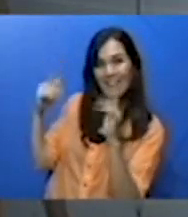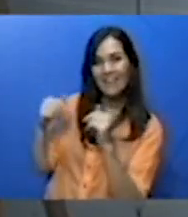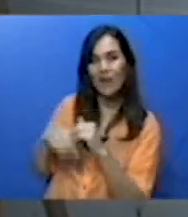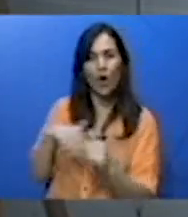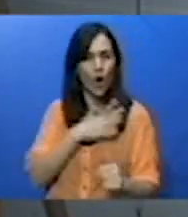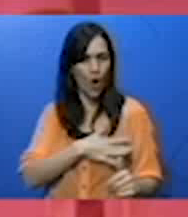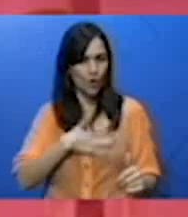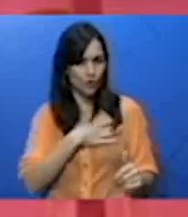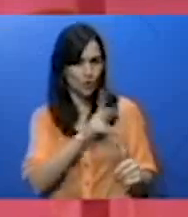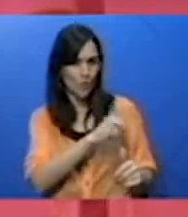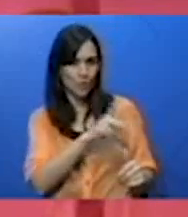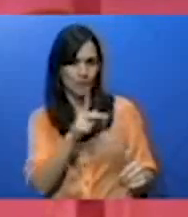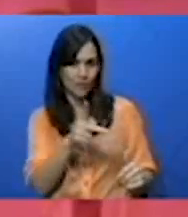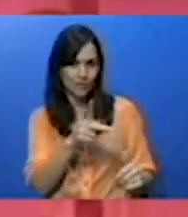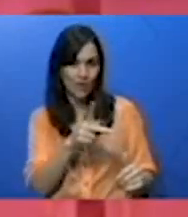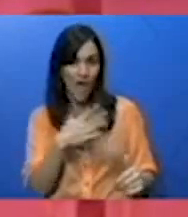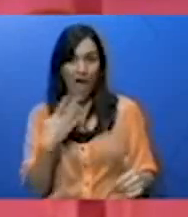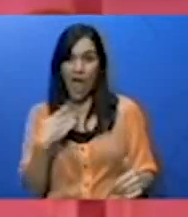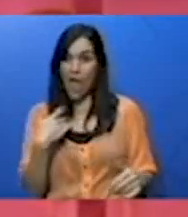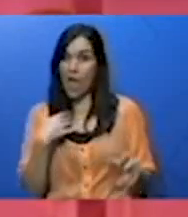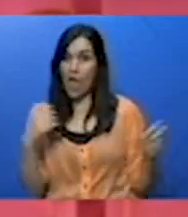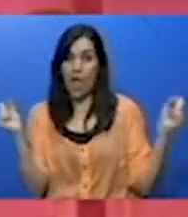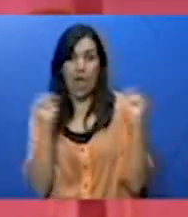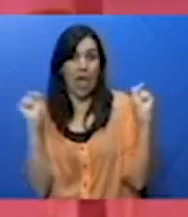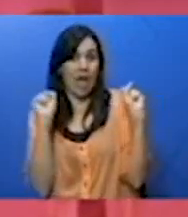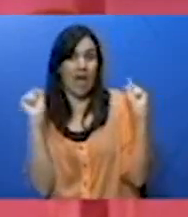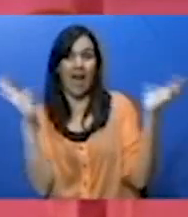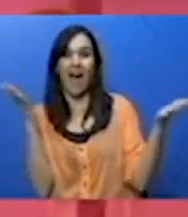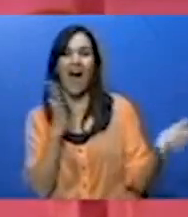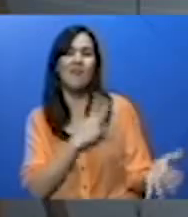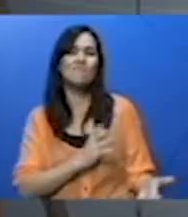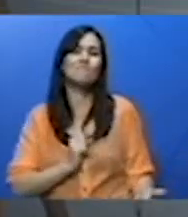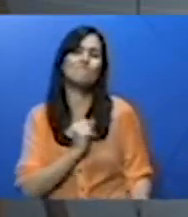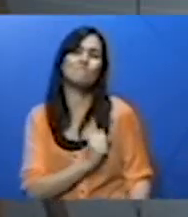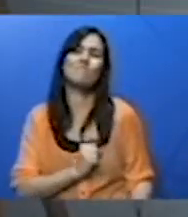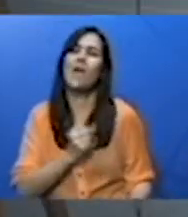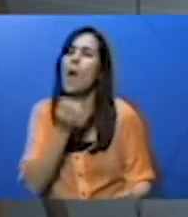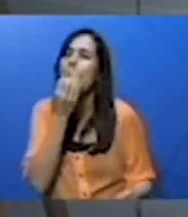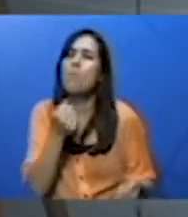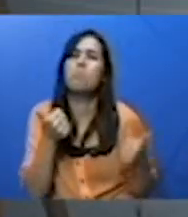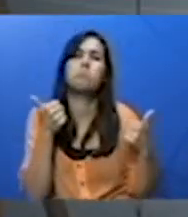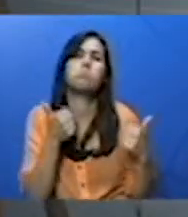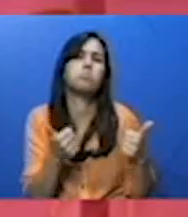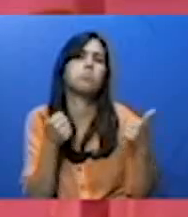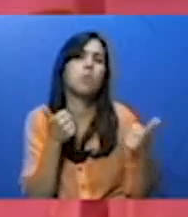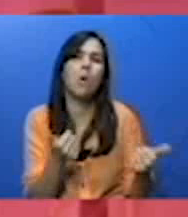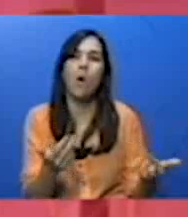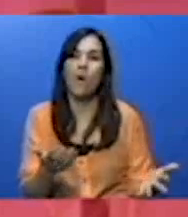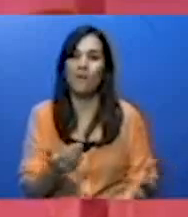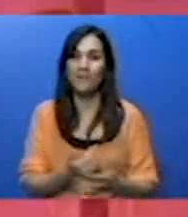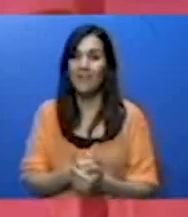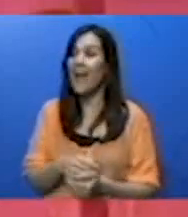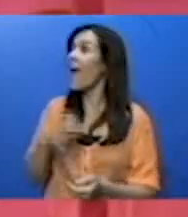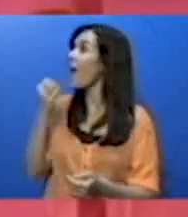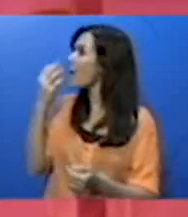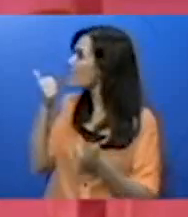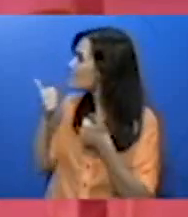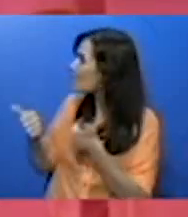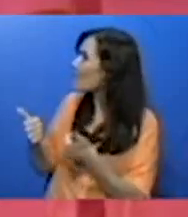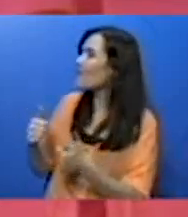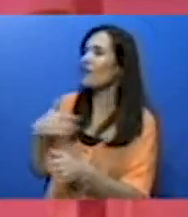Aê! Nossa, Clarinha, se eu gostei, eu amei, Clarinha, muito É bom! bom quando a gente começa a fazer, sabe,